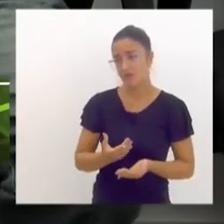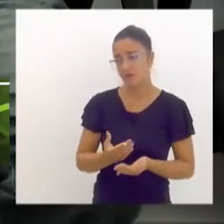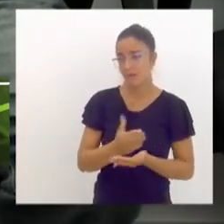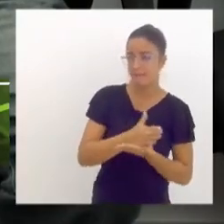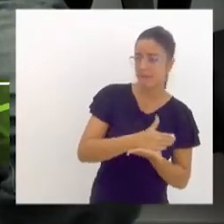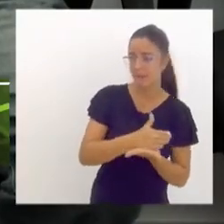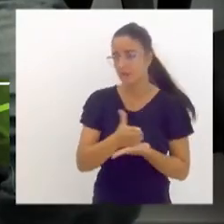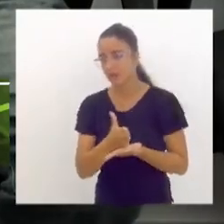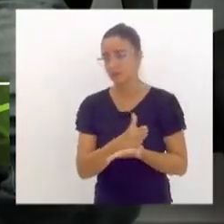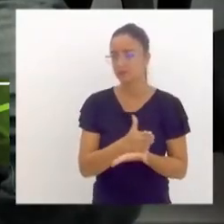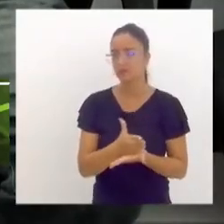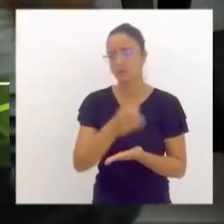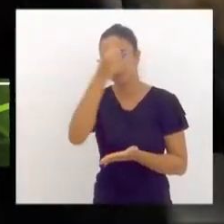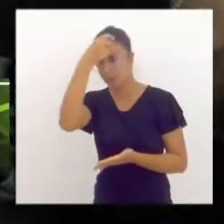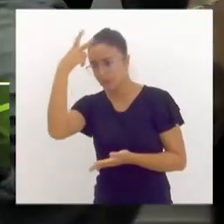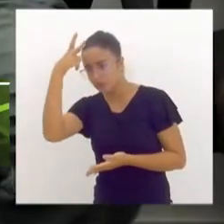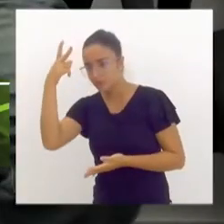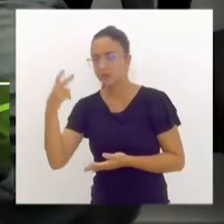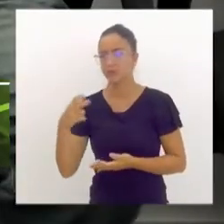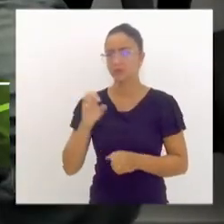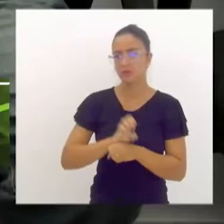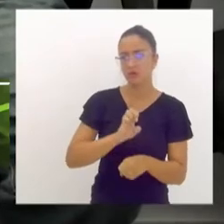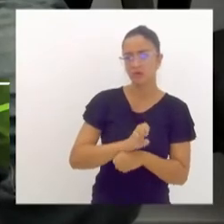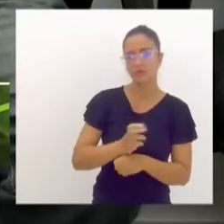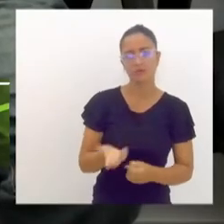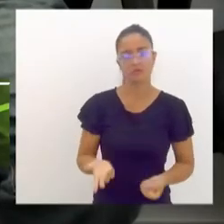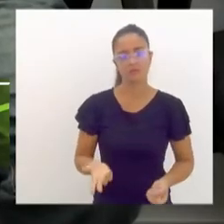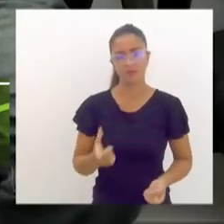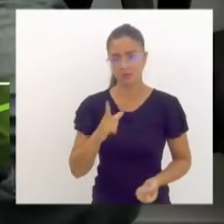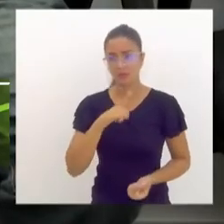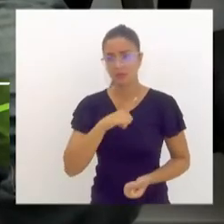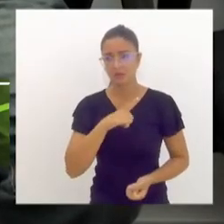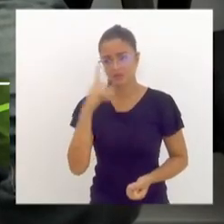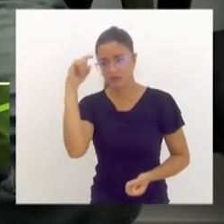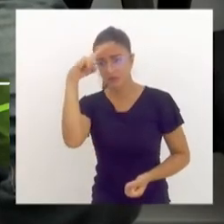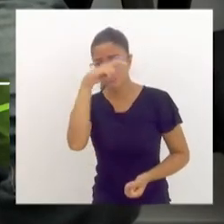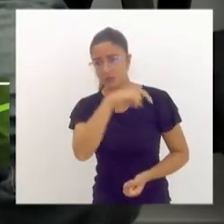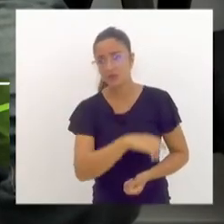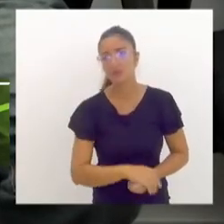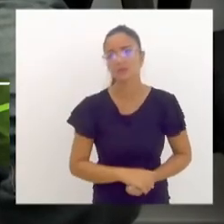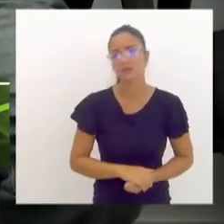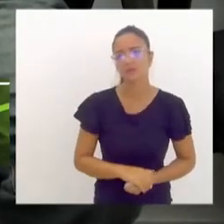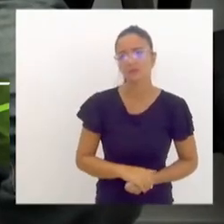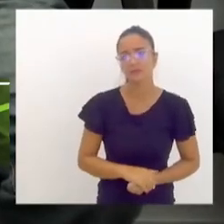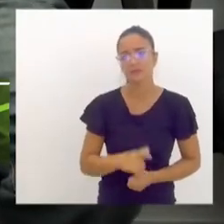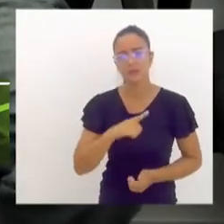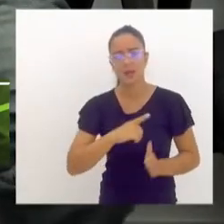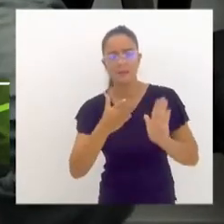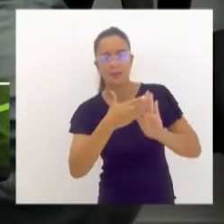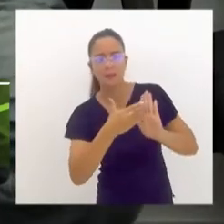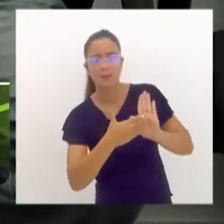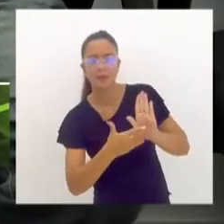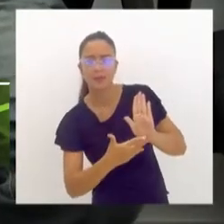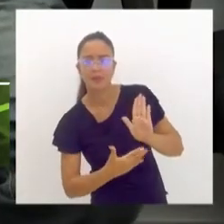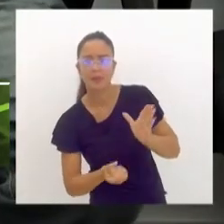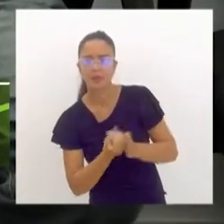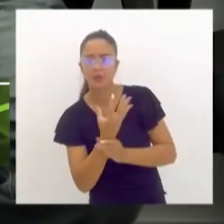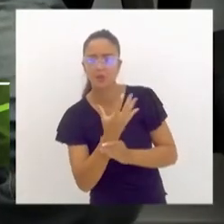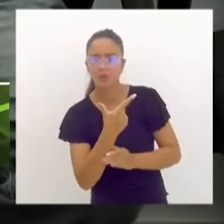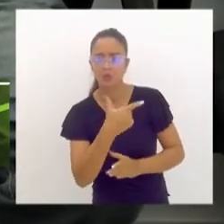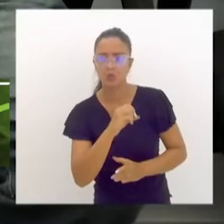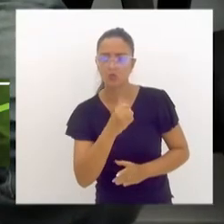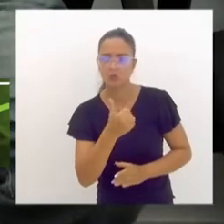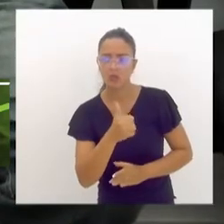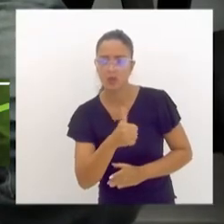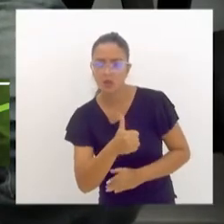e vivo essa situação. Os termos de cessão, que foi criado em 2011,